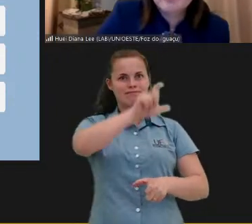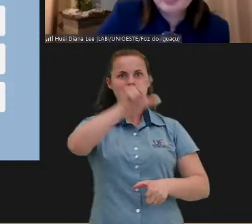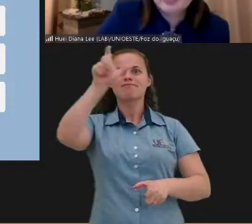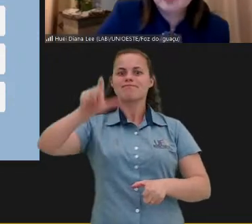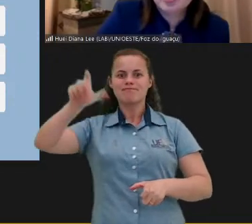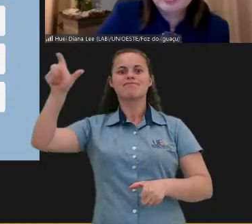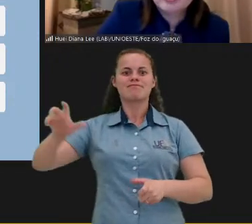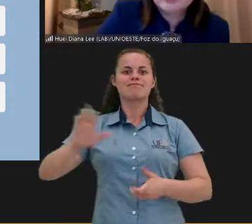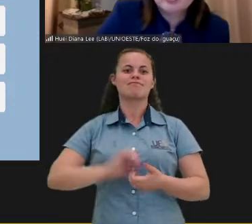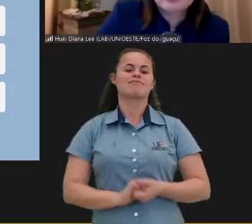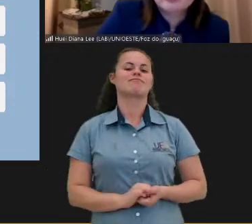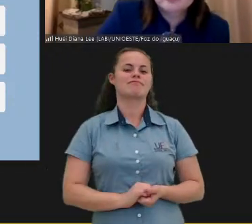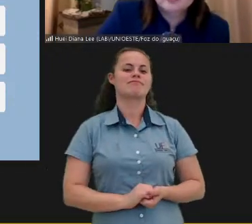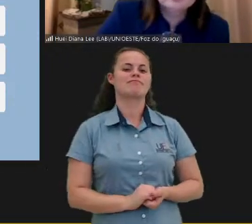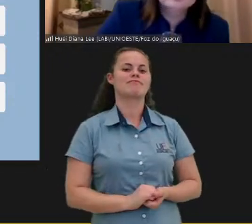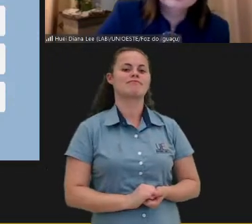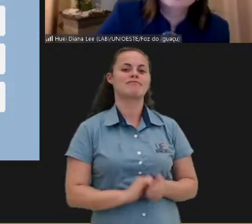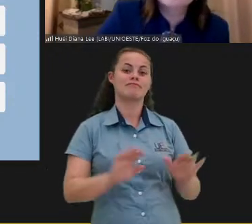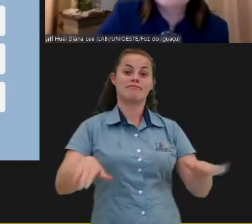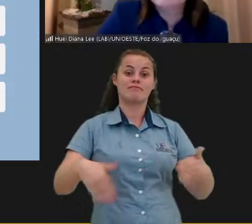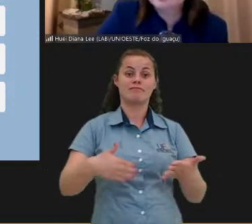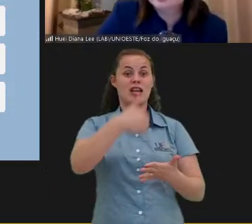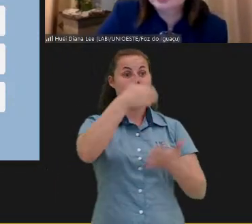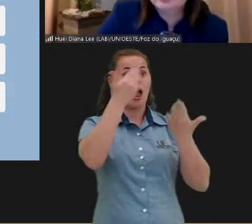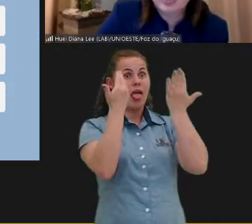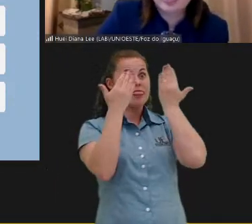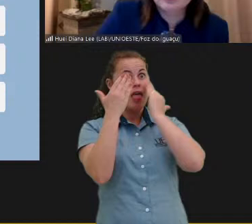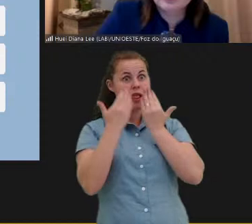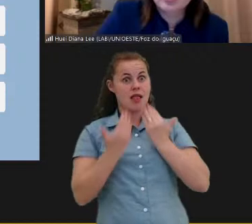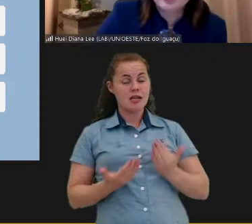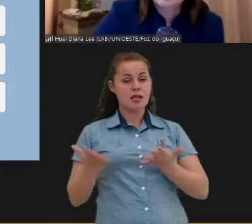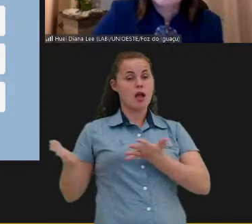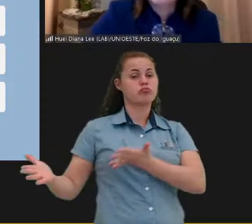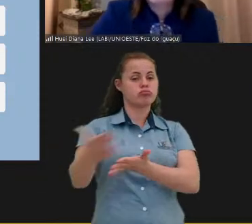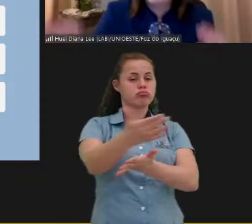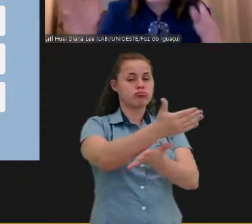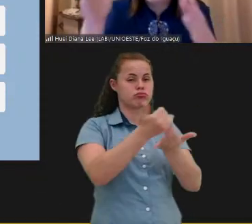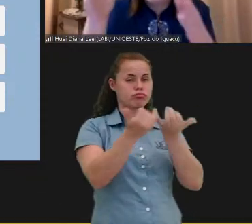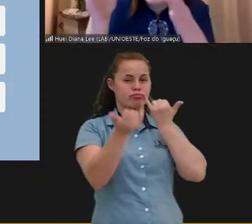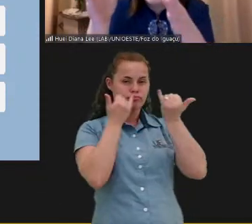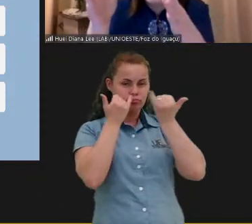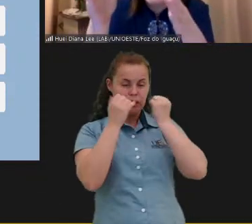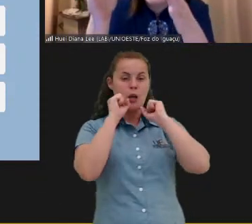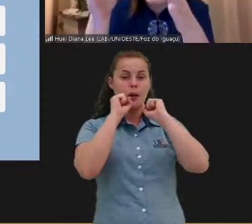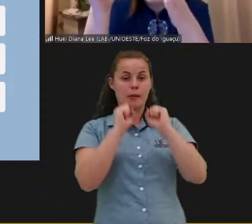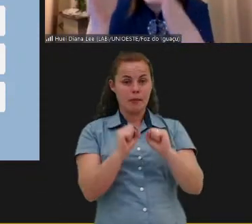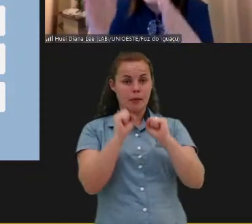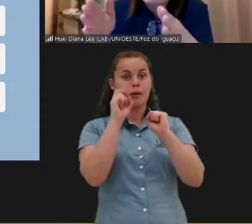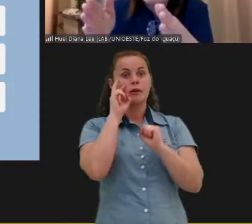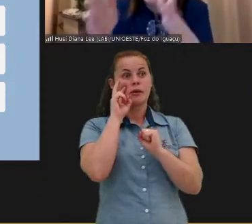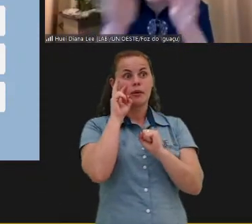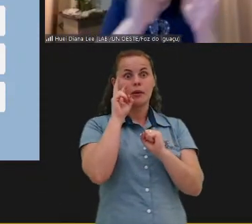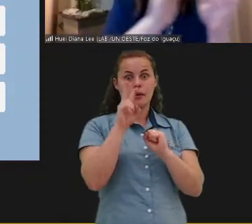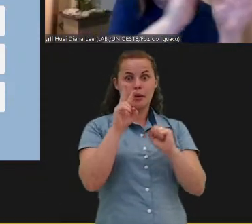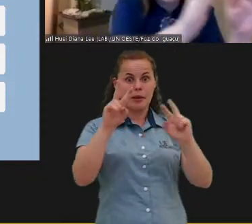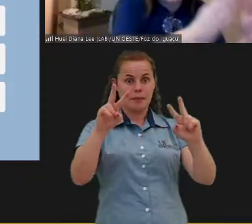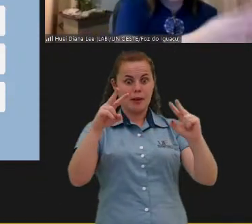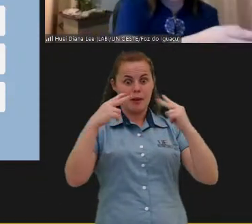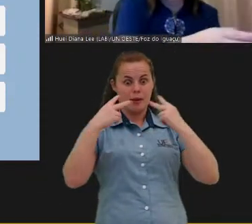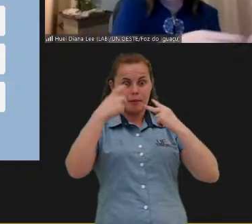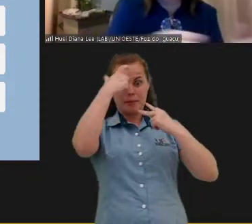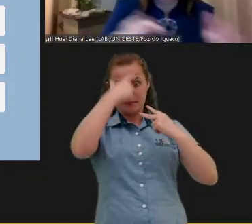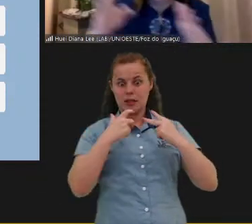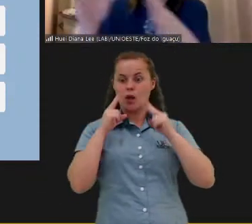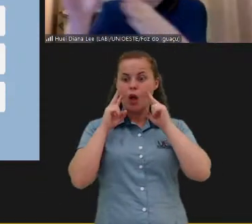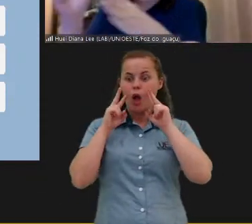já que a máquina pode analisar esse volume tão grande de dados, ela pode olhar para mim, pode olhar para o